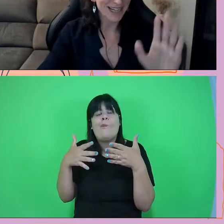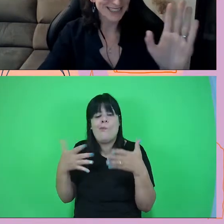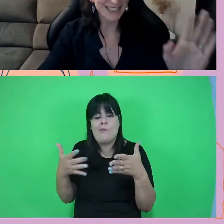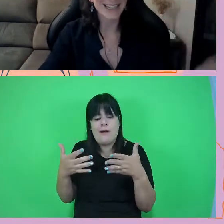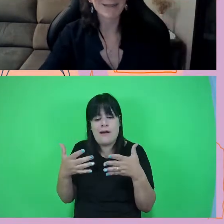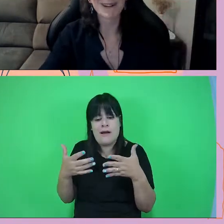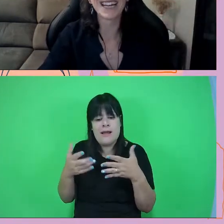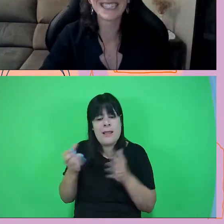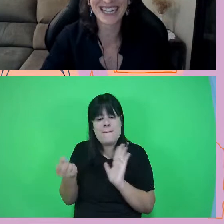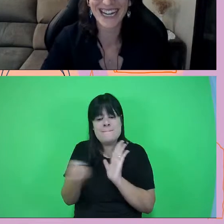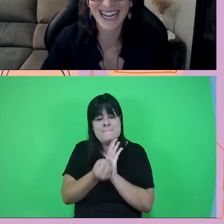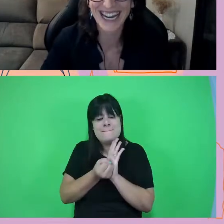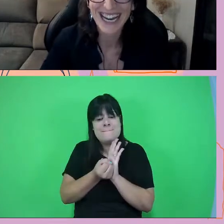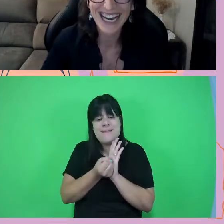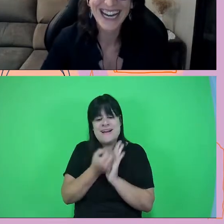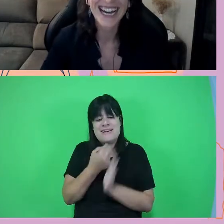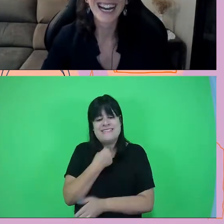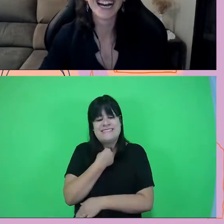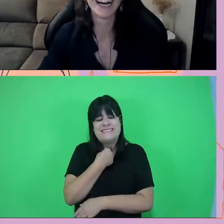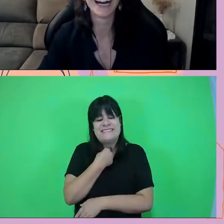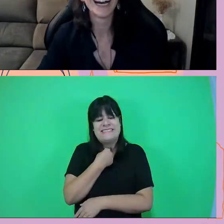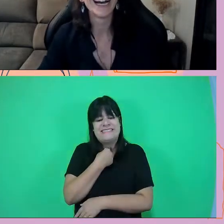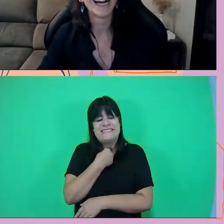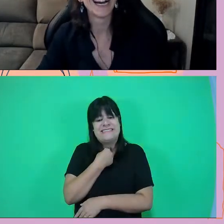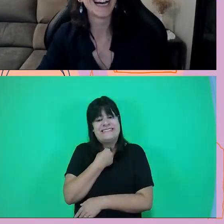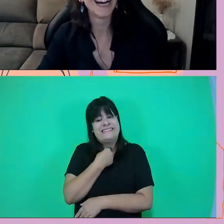as marcas não. Aí. Mas,